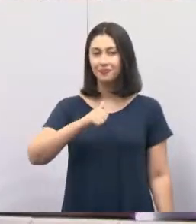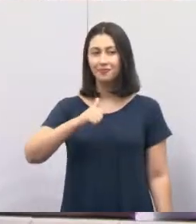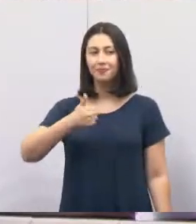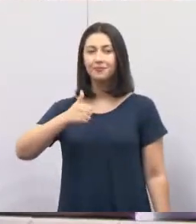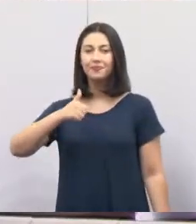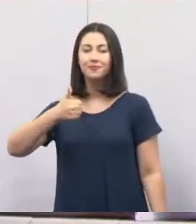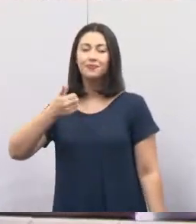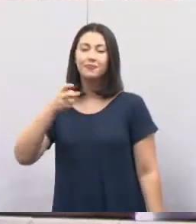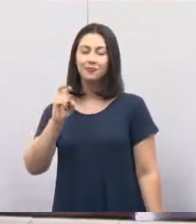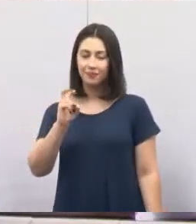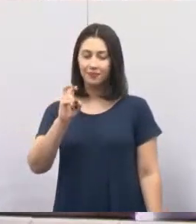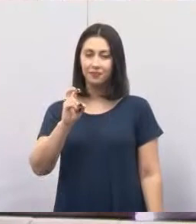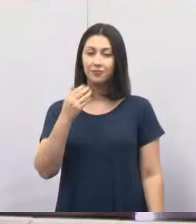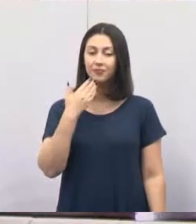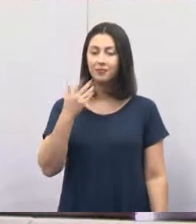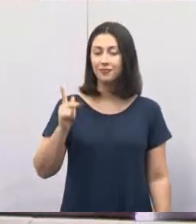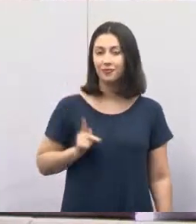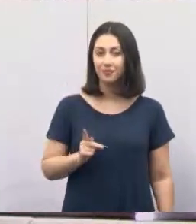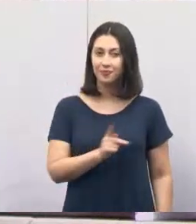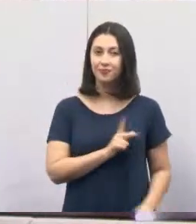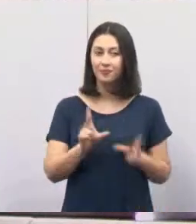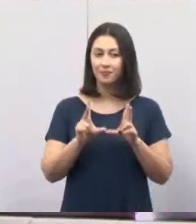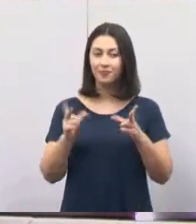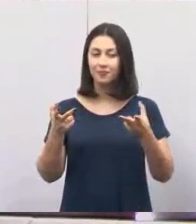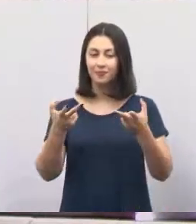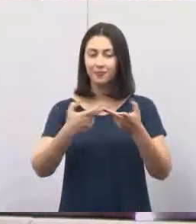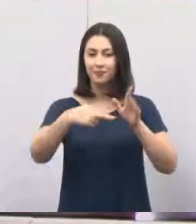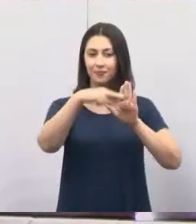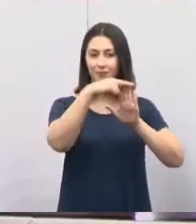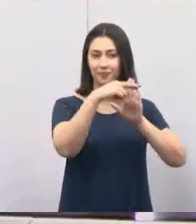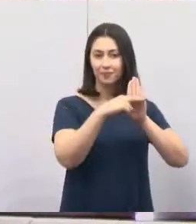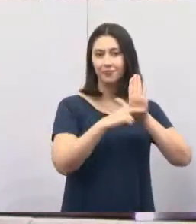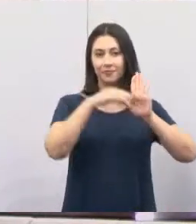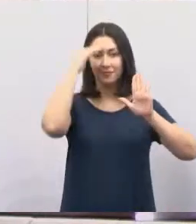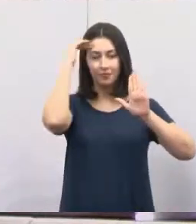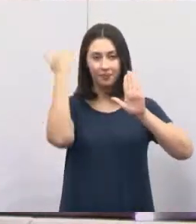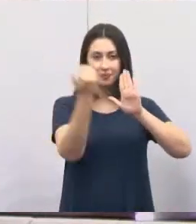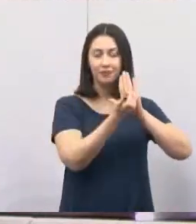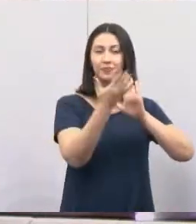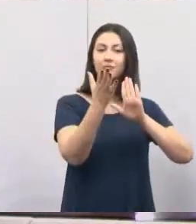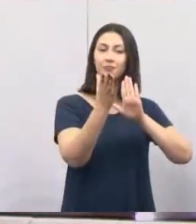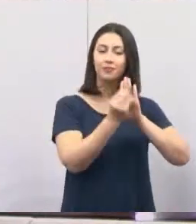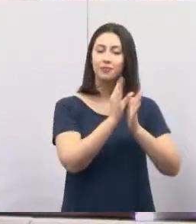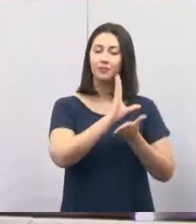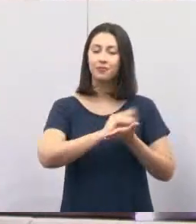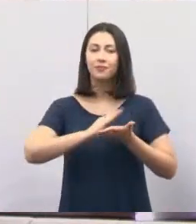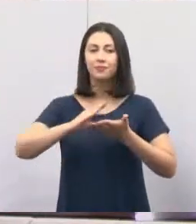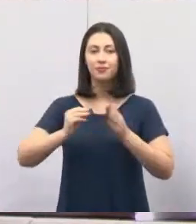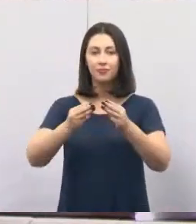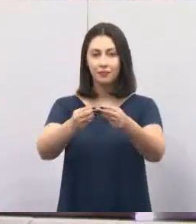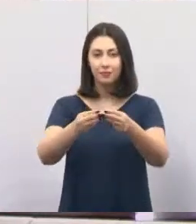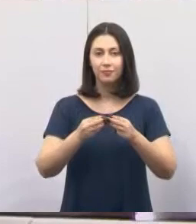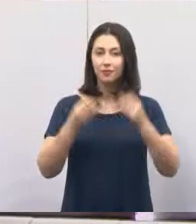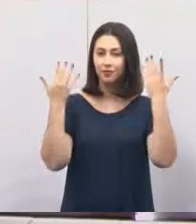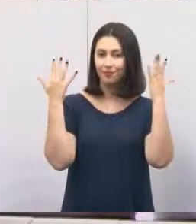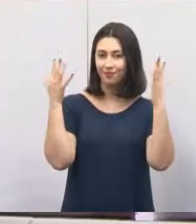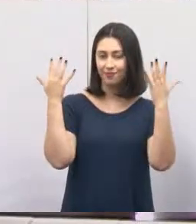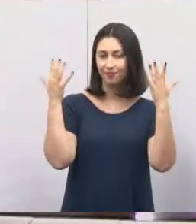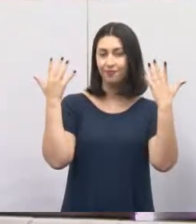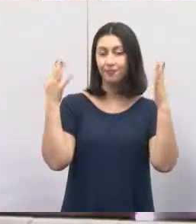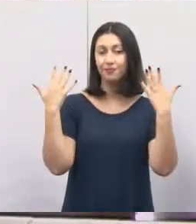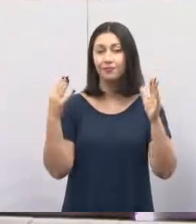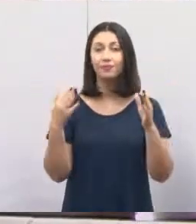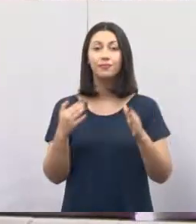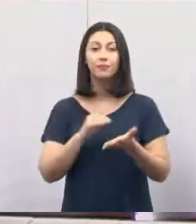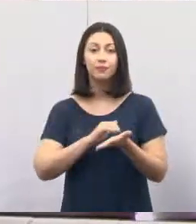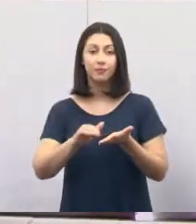1115/2022. Requeremos, excelentíssimo presidente dessa casa, cumprindo as formalidades regimentais, consignar o trabalho dessa sessão. Existe moção com o relatório, secretário municipal de